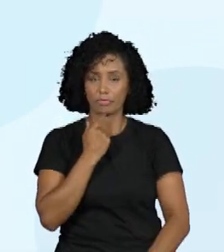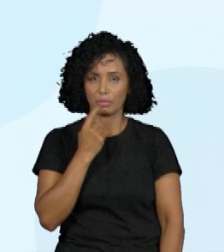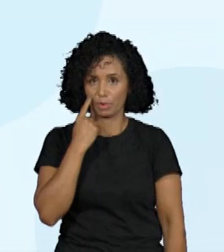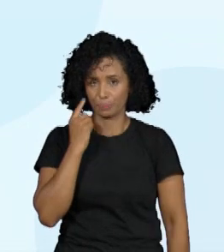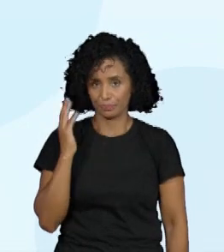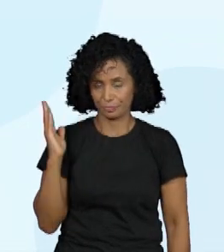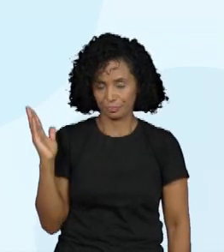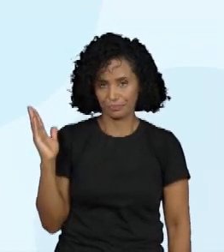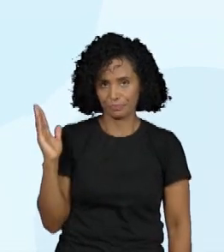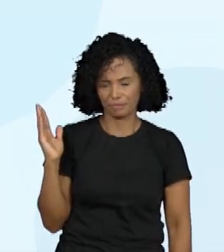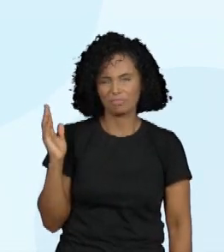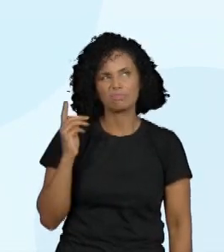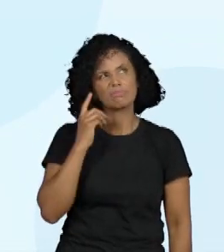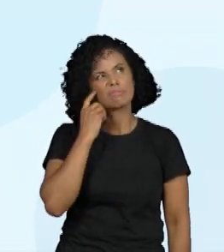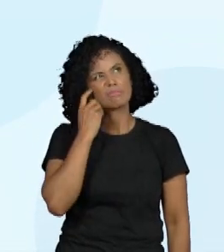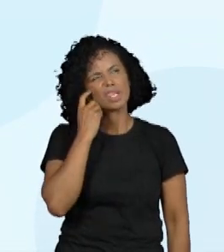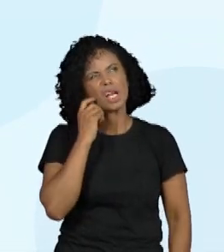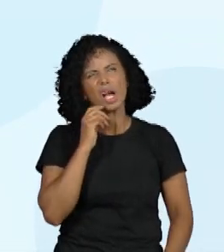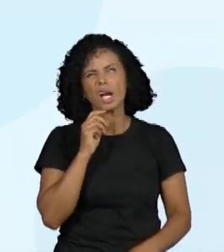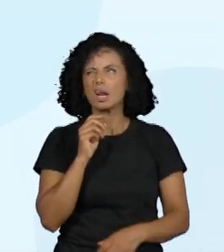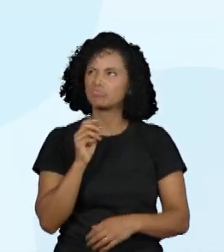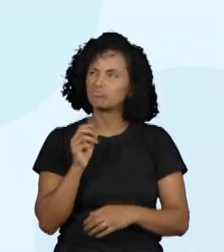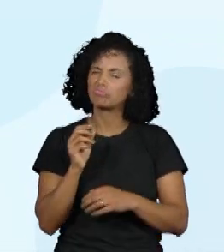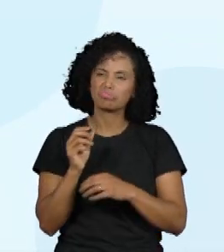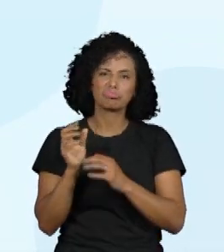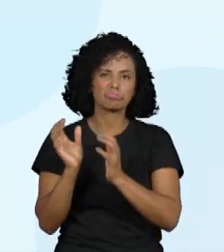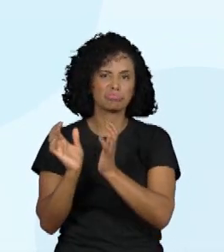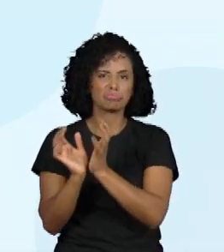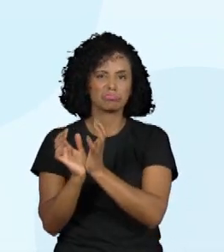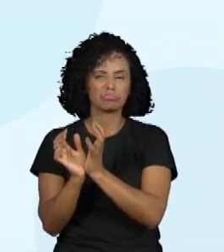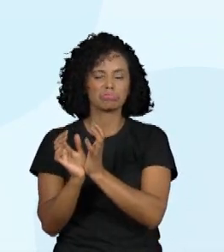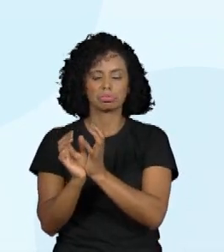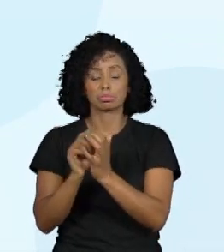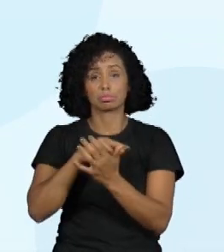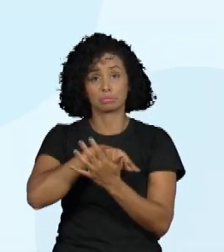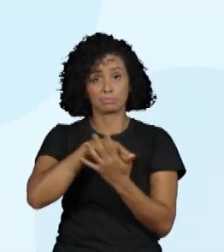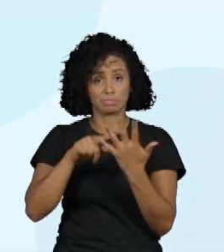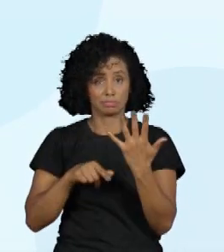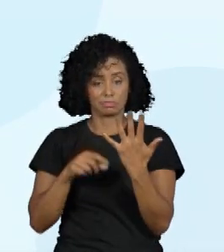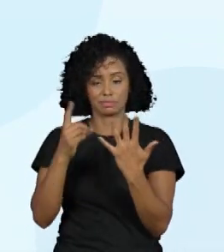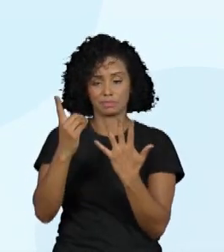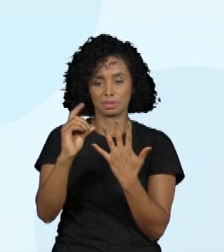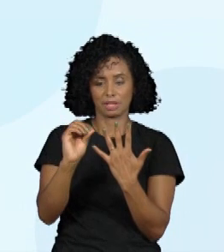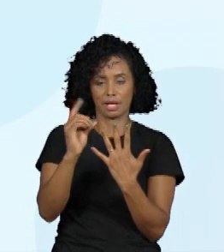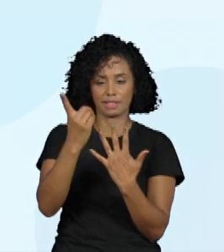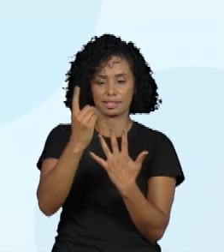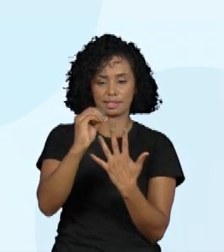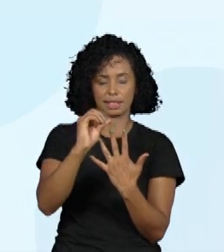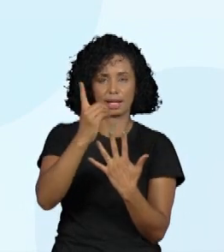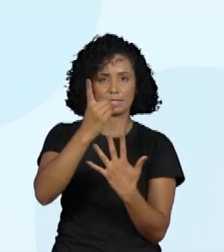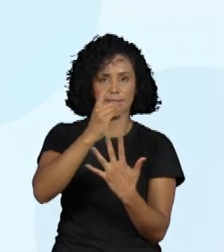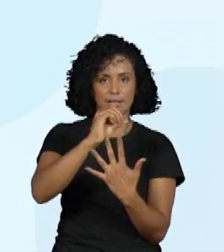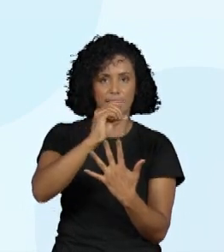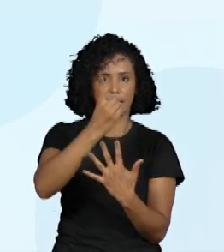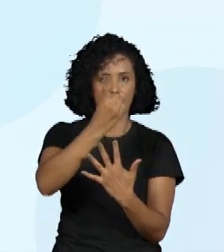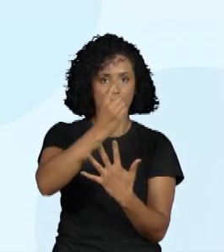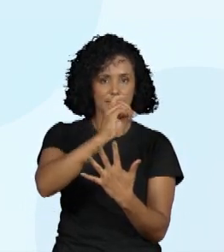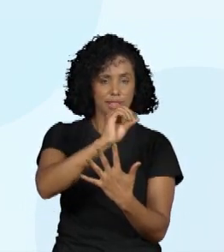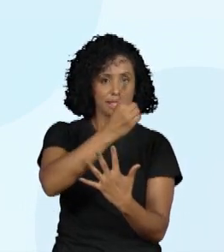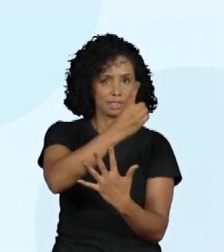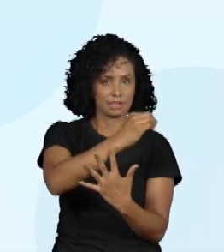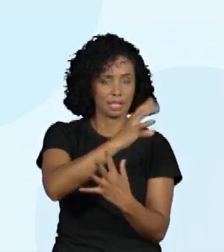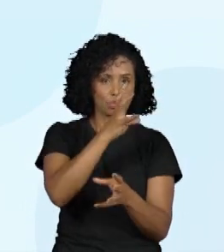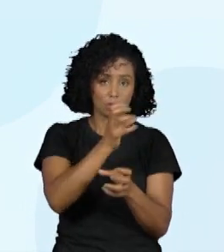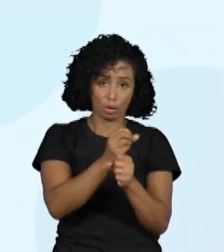de, aliás, 5 grupos de 10, assim como a equipe amarela. Isso, então já sabemos que é 50.